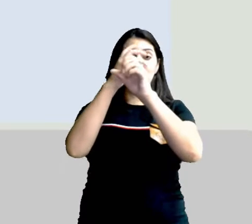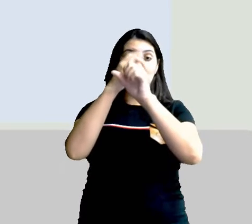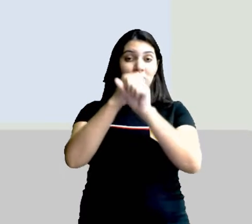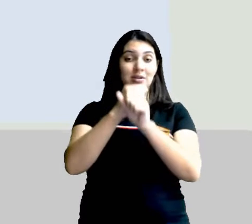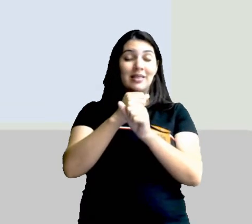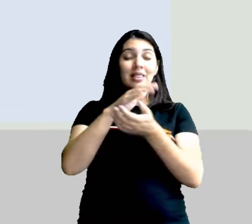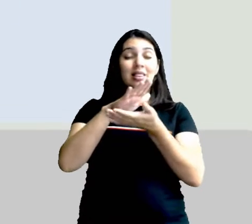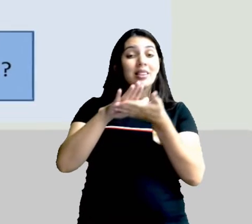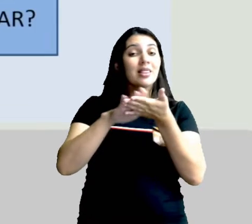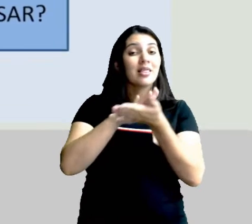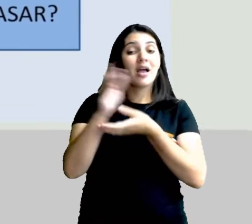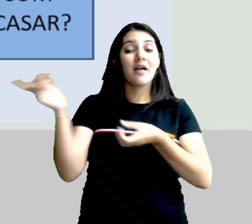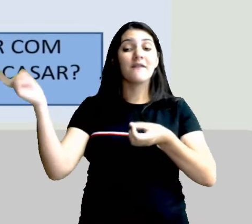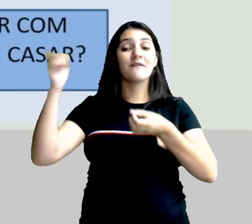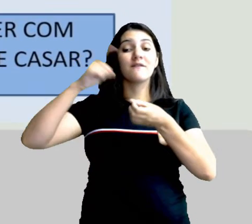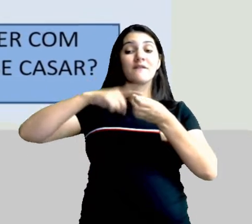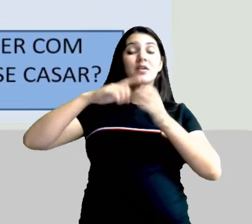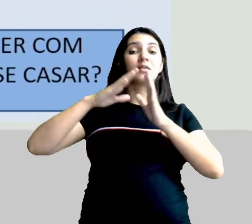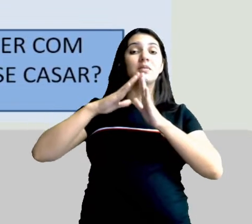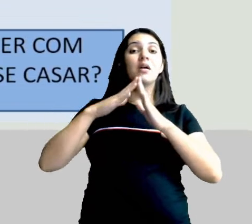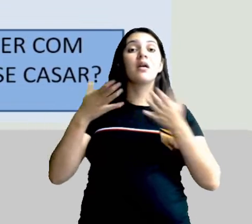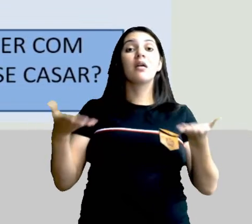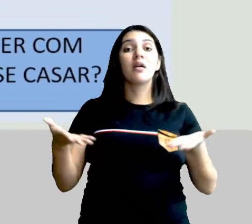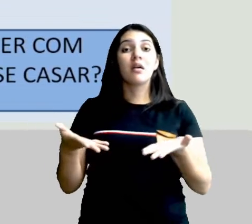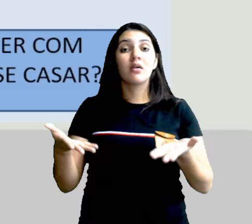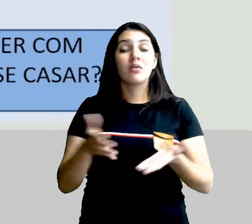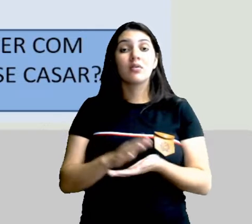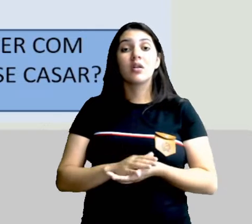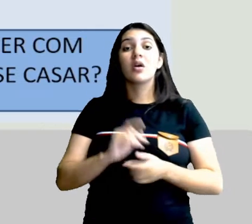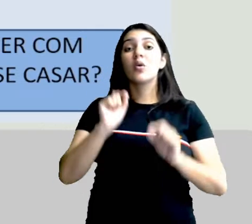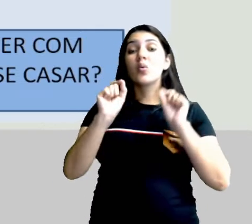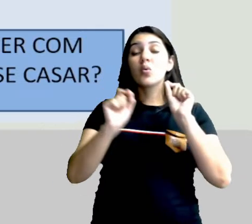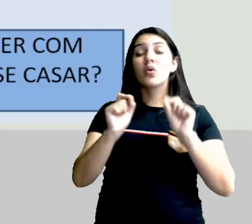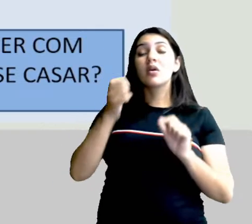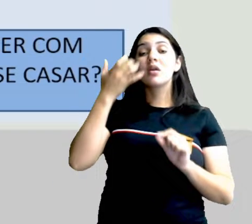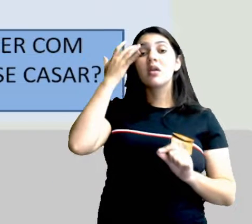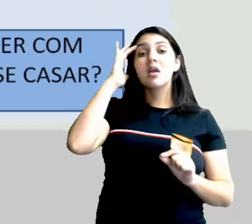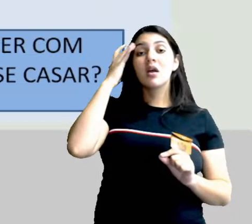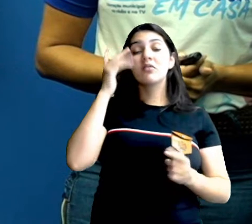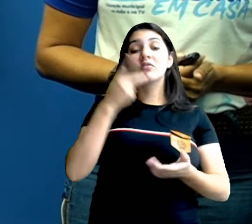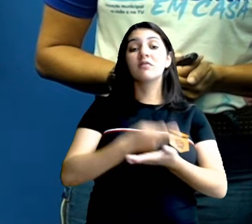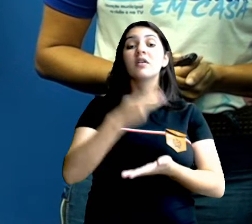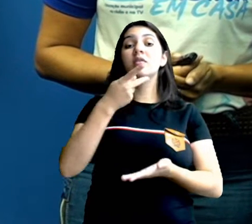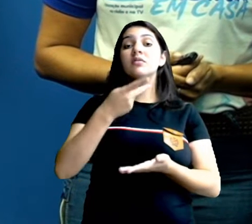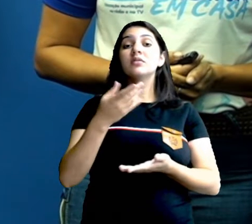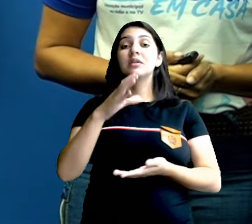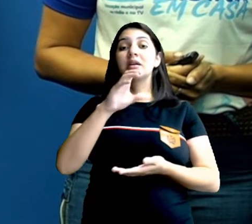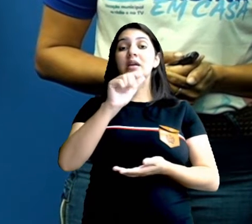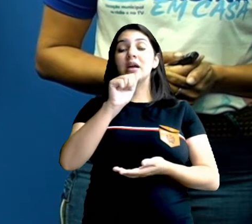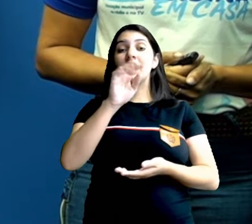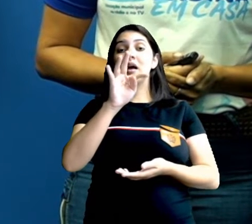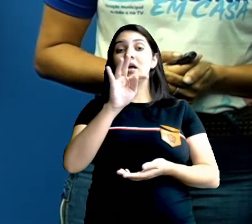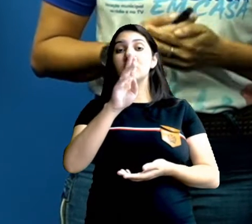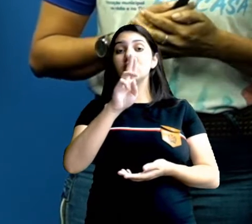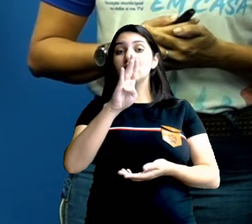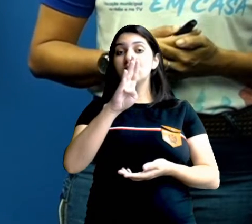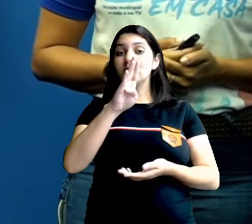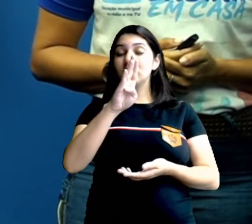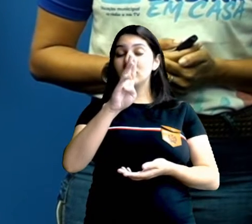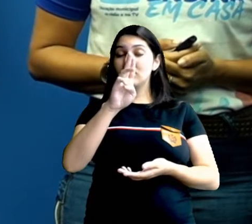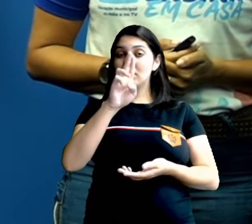nada dele chegar. E agora? O que é que vocês acham que vai acontecer com Catubaré